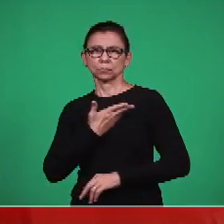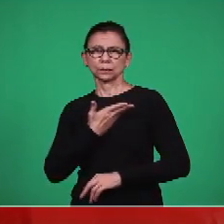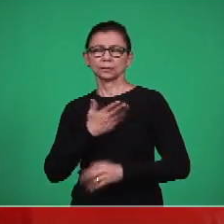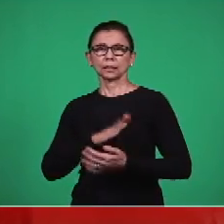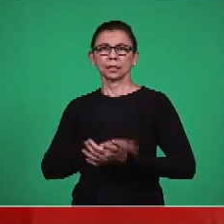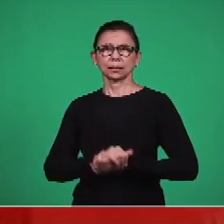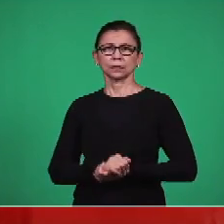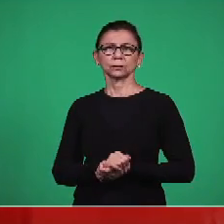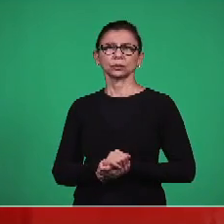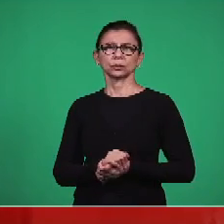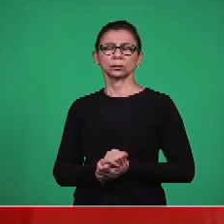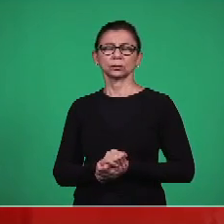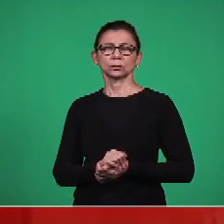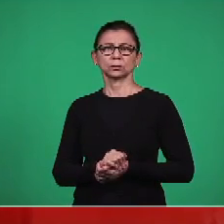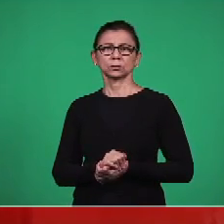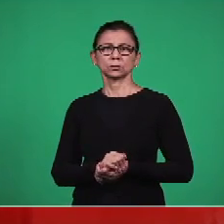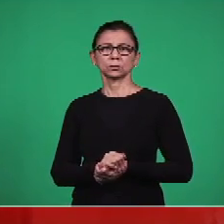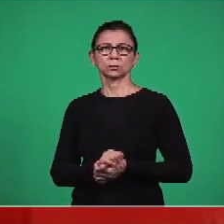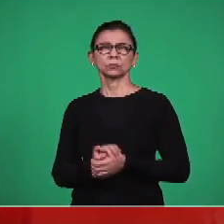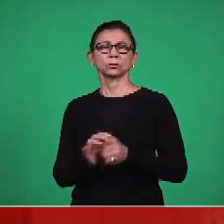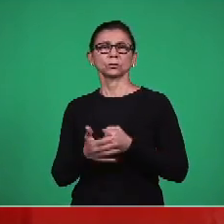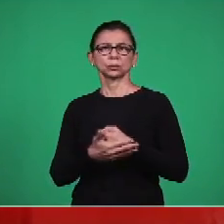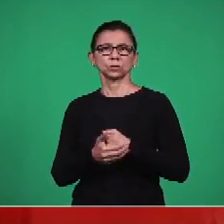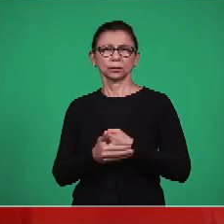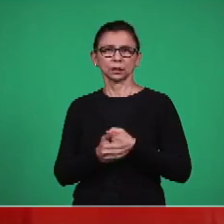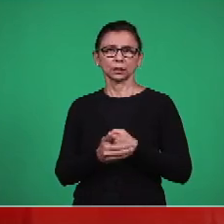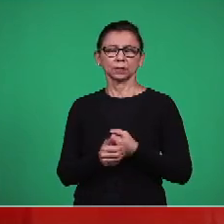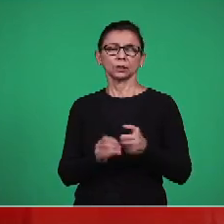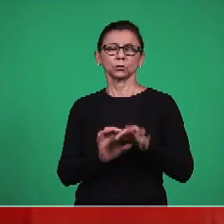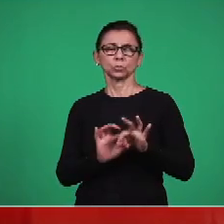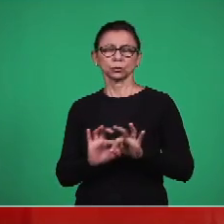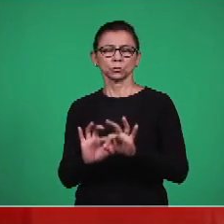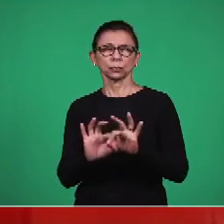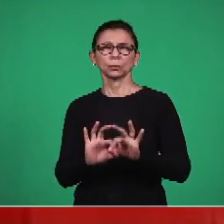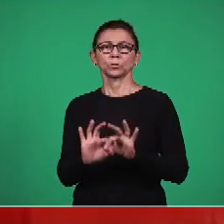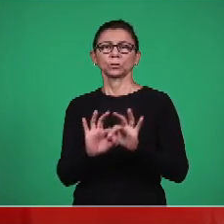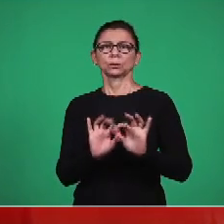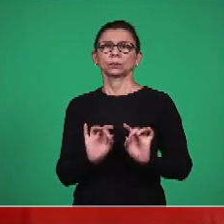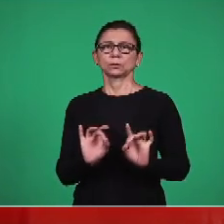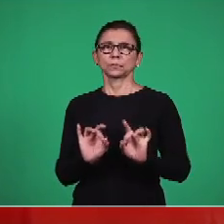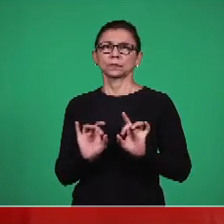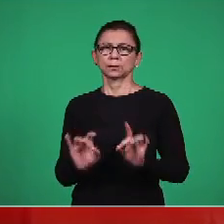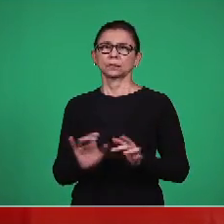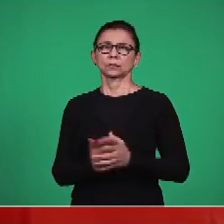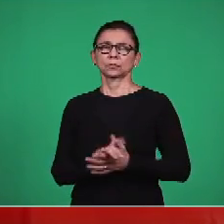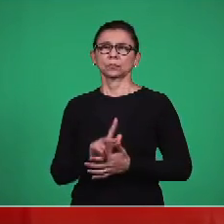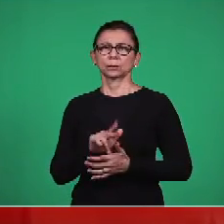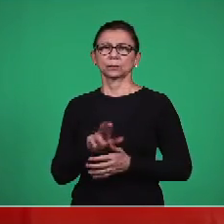mas especialmente de comunhão com os nossos irmãos e com o Senhor.